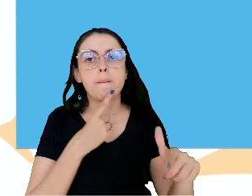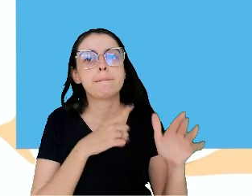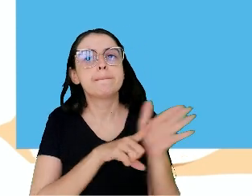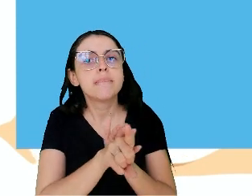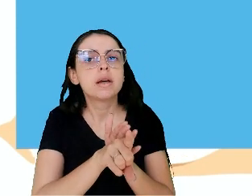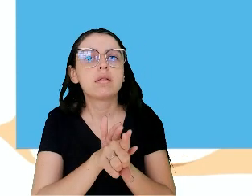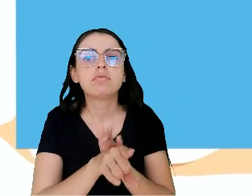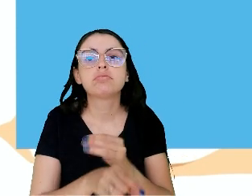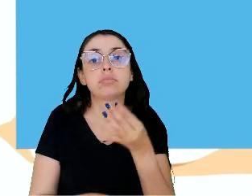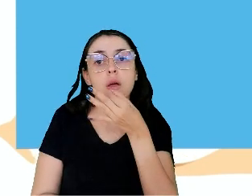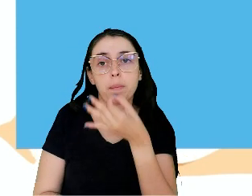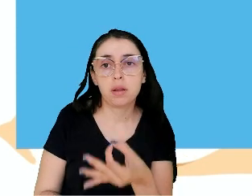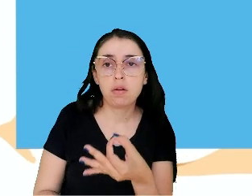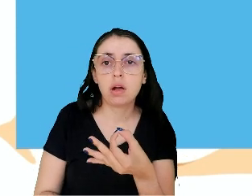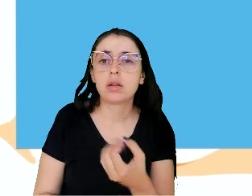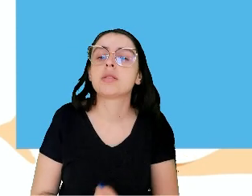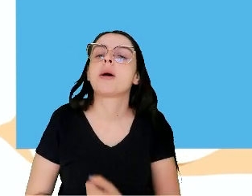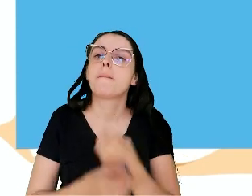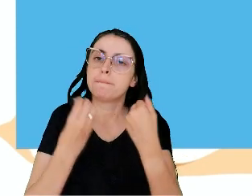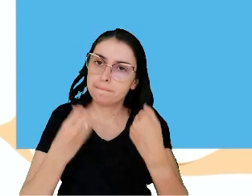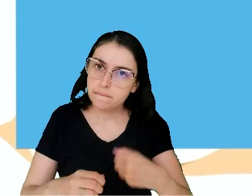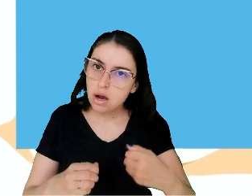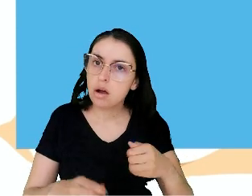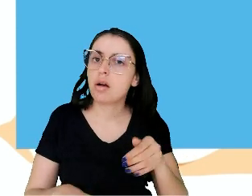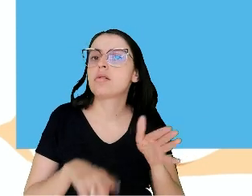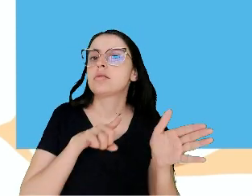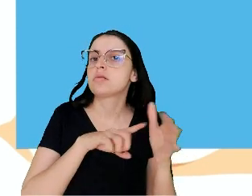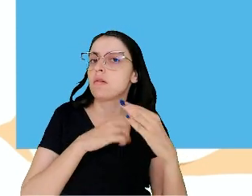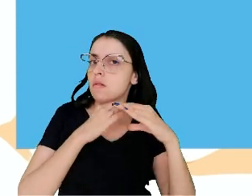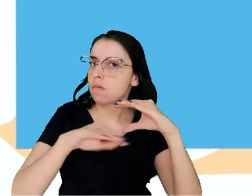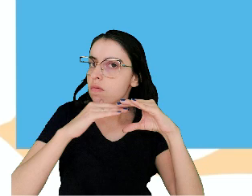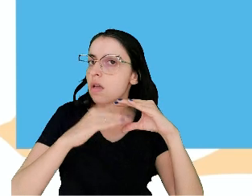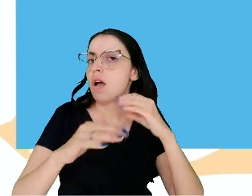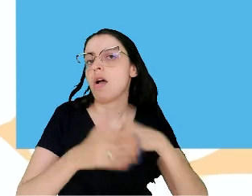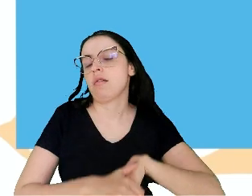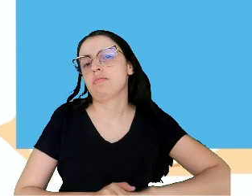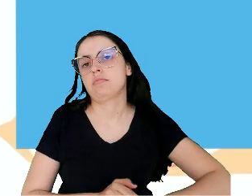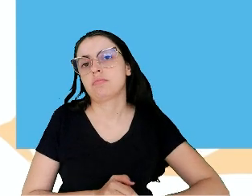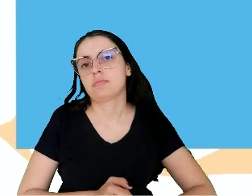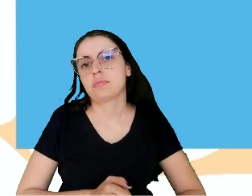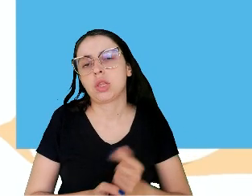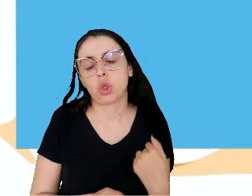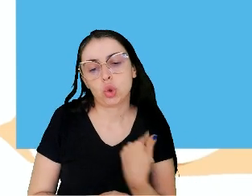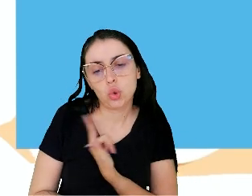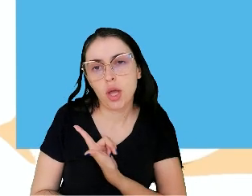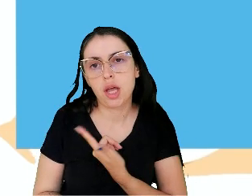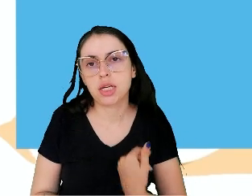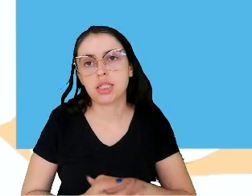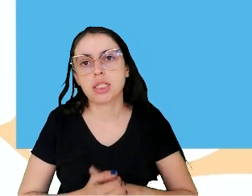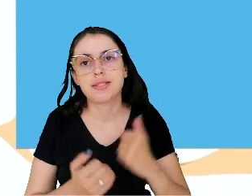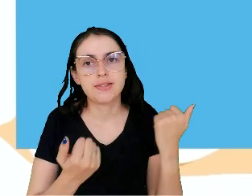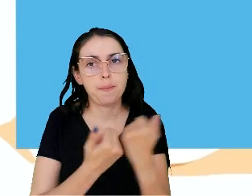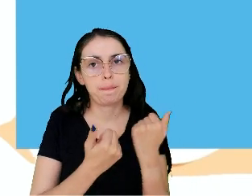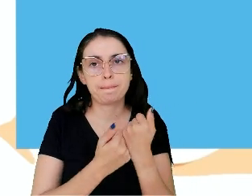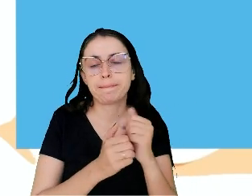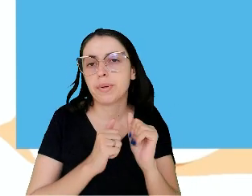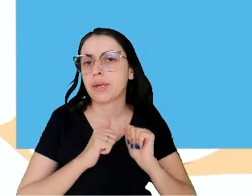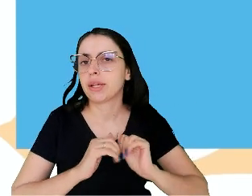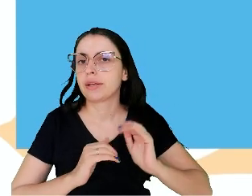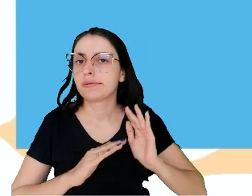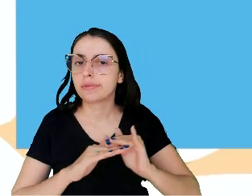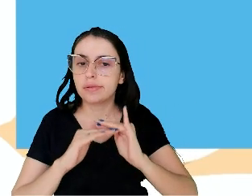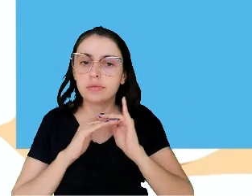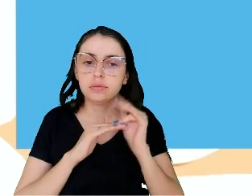e comentários também serão muito bem-vindos, podem ser realizados no chat, estaremos aqui acompanhando.